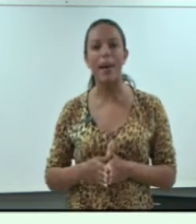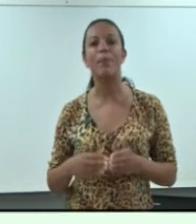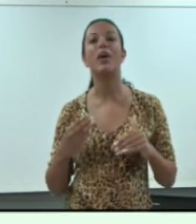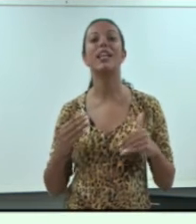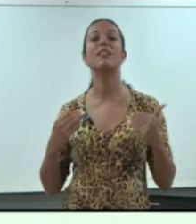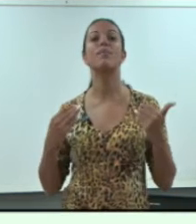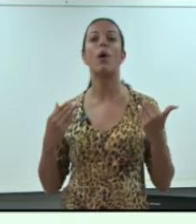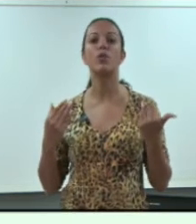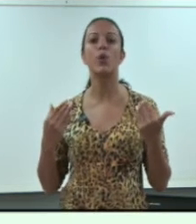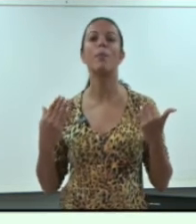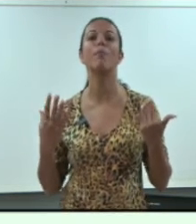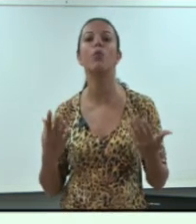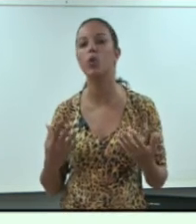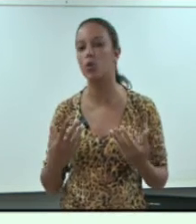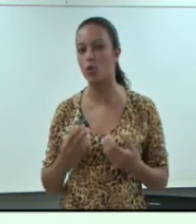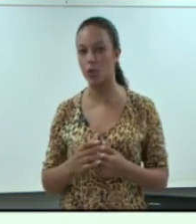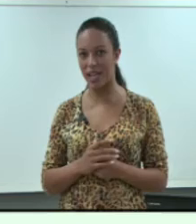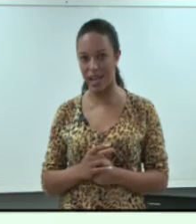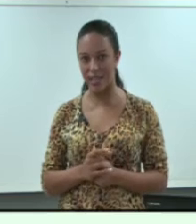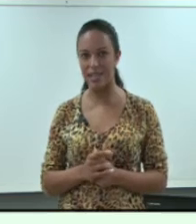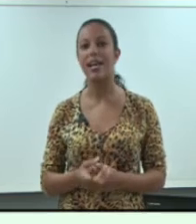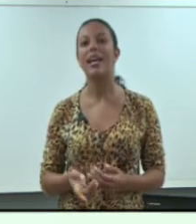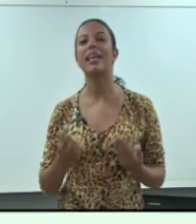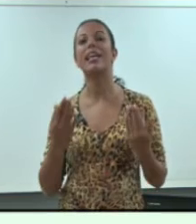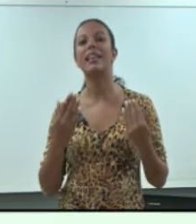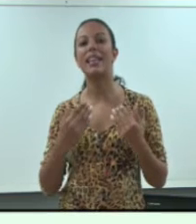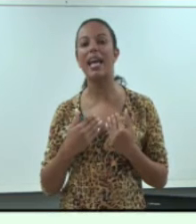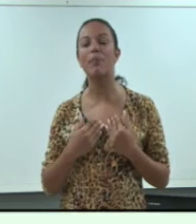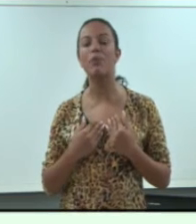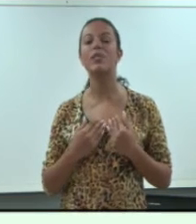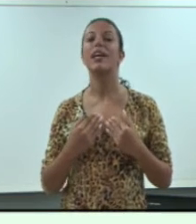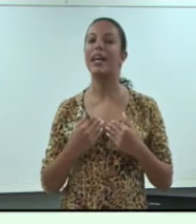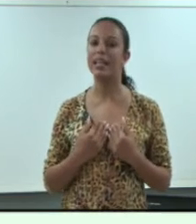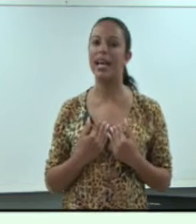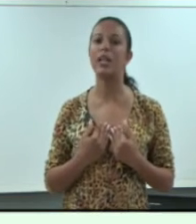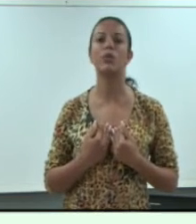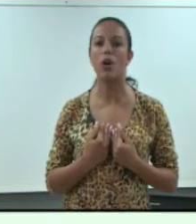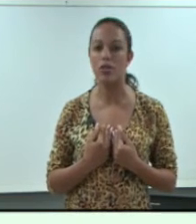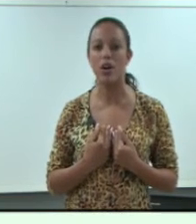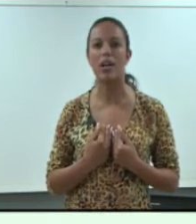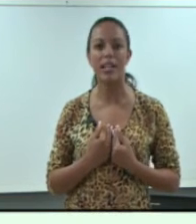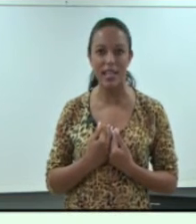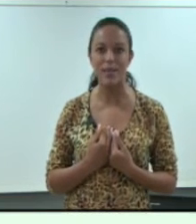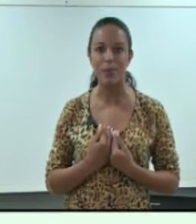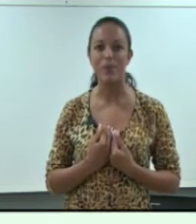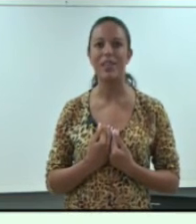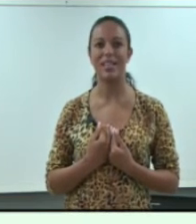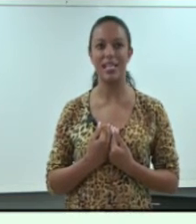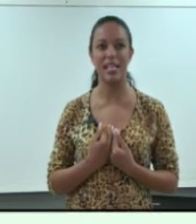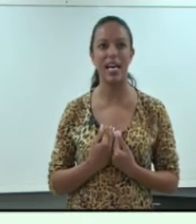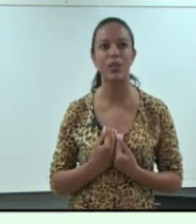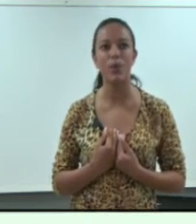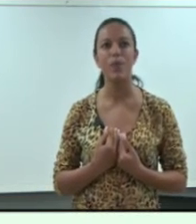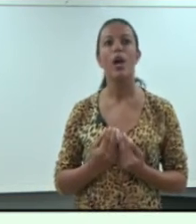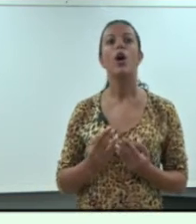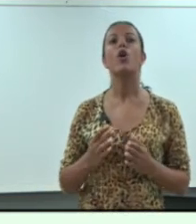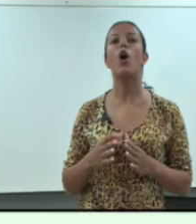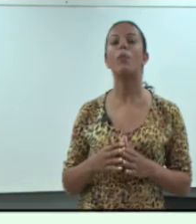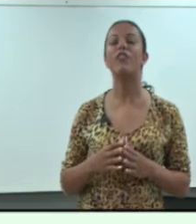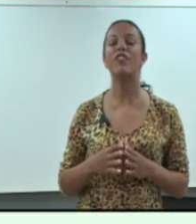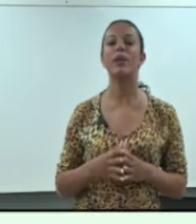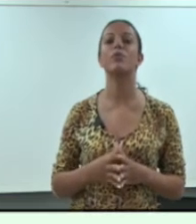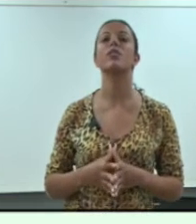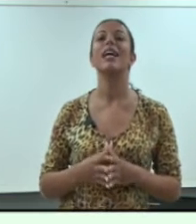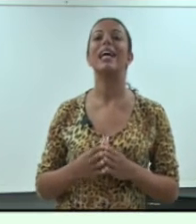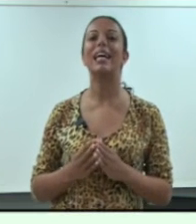porque porque eles possuem muitos nutrientes que temos que ter no nosso organismo Tá certo